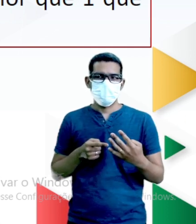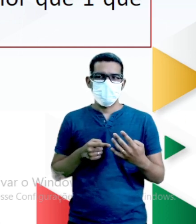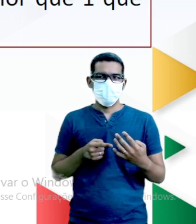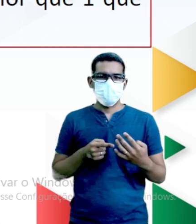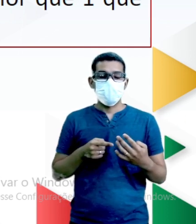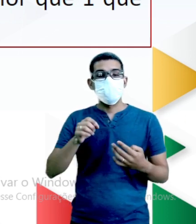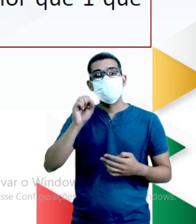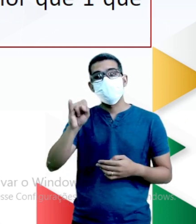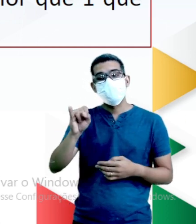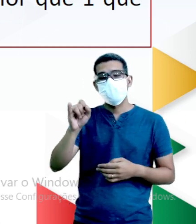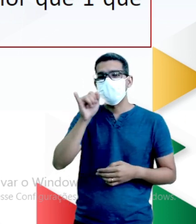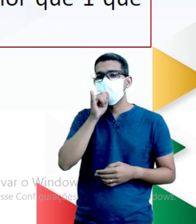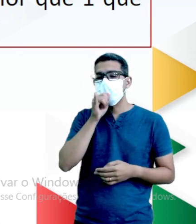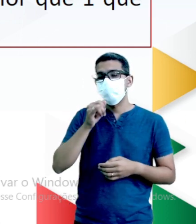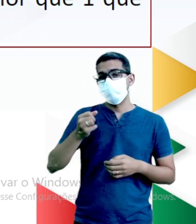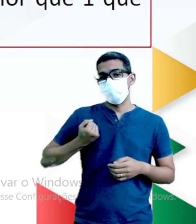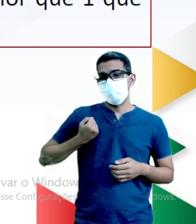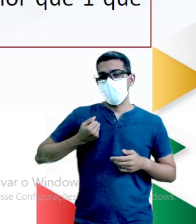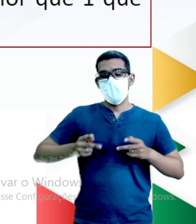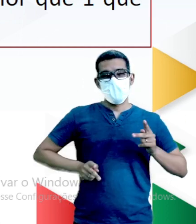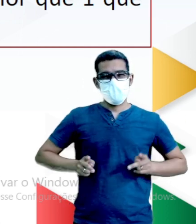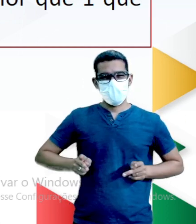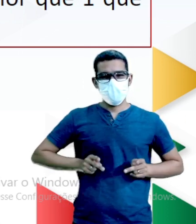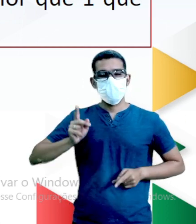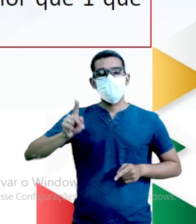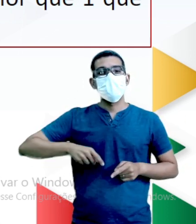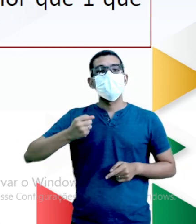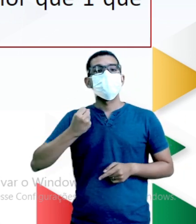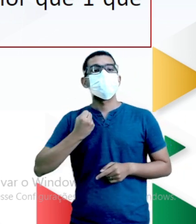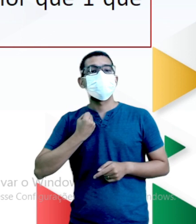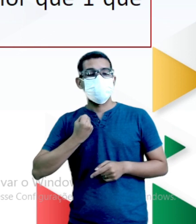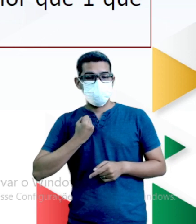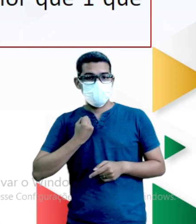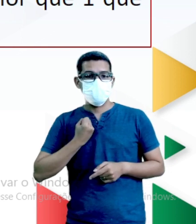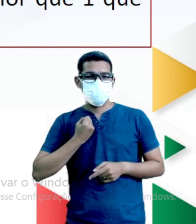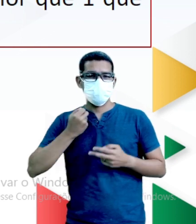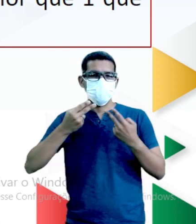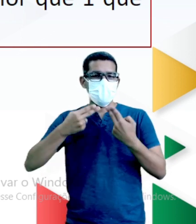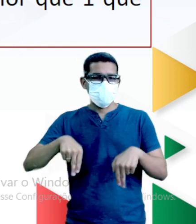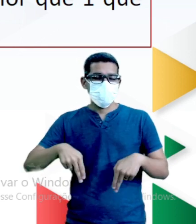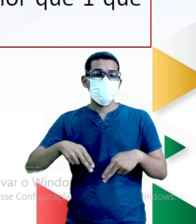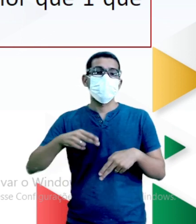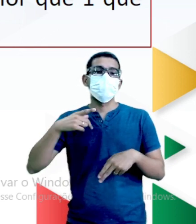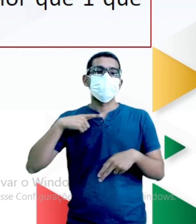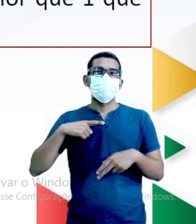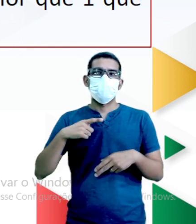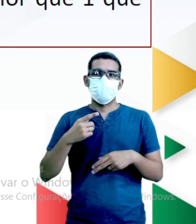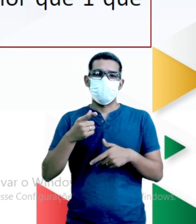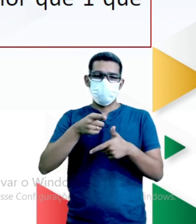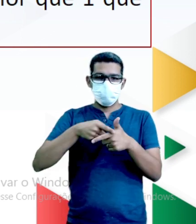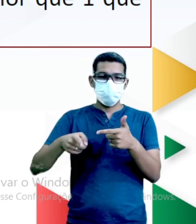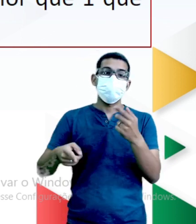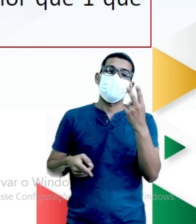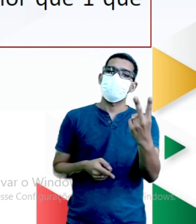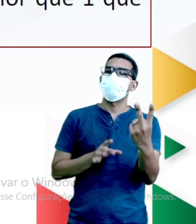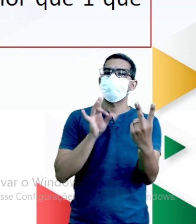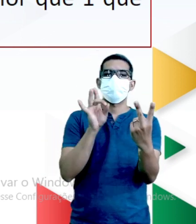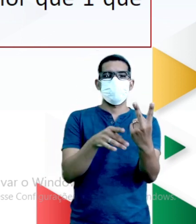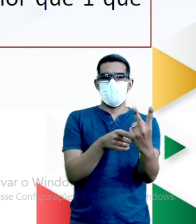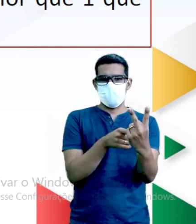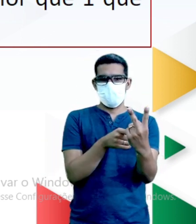de primo todo número natural maior que 1, que possui apenas 2 divisores, o 1 e